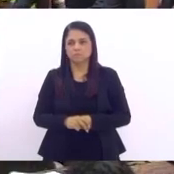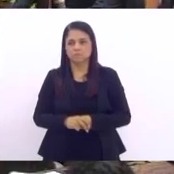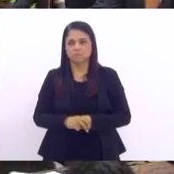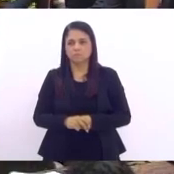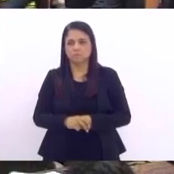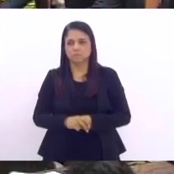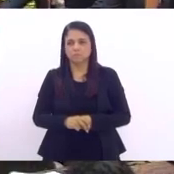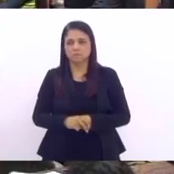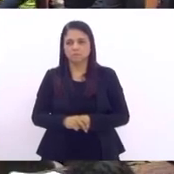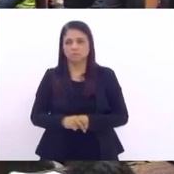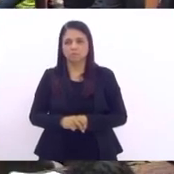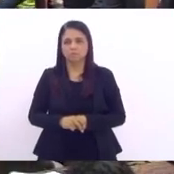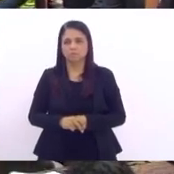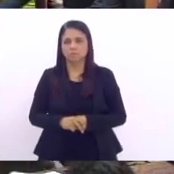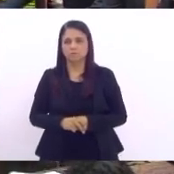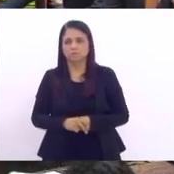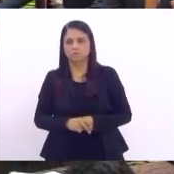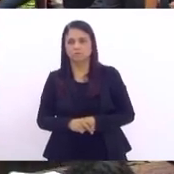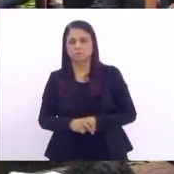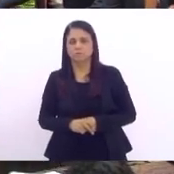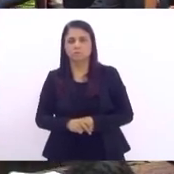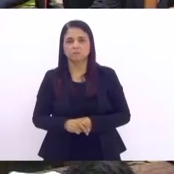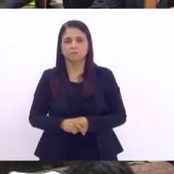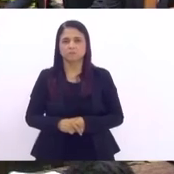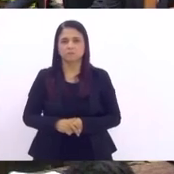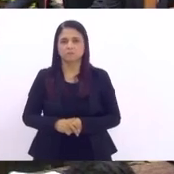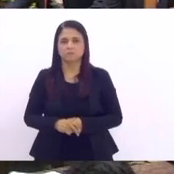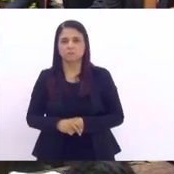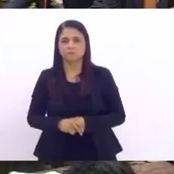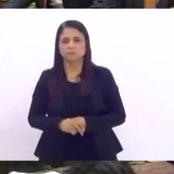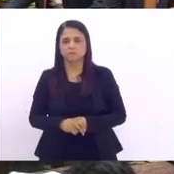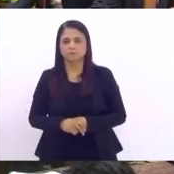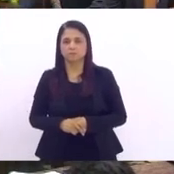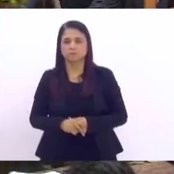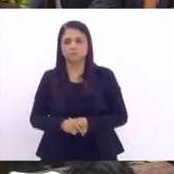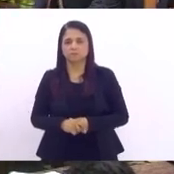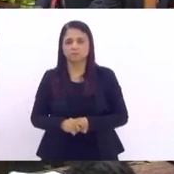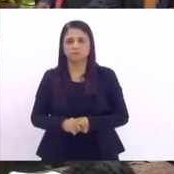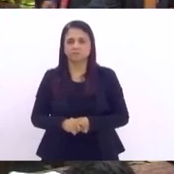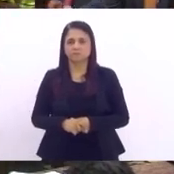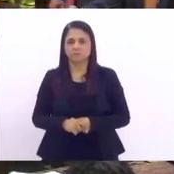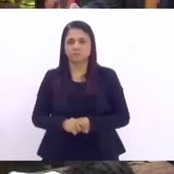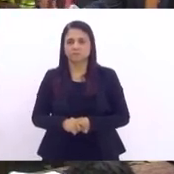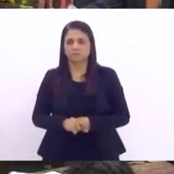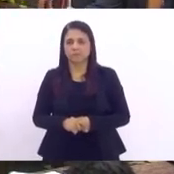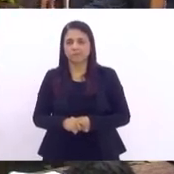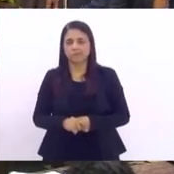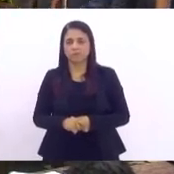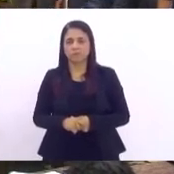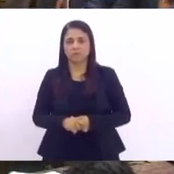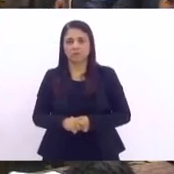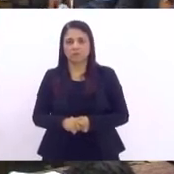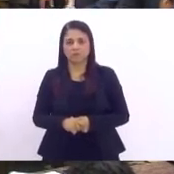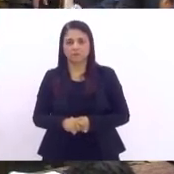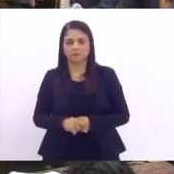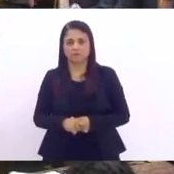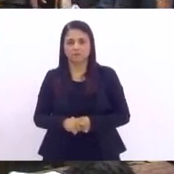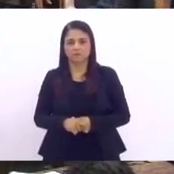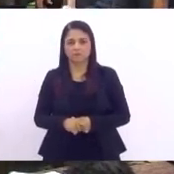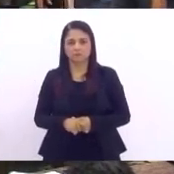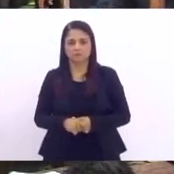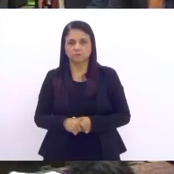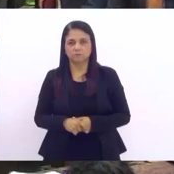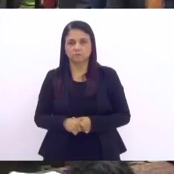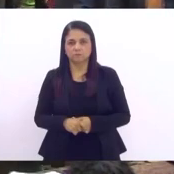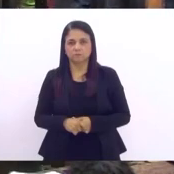Será lá. lá, né? Não, depois, no